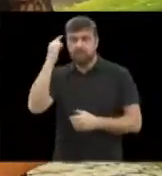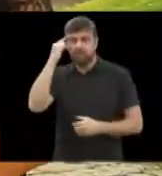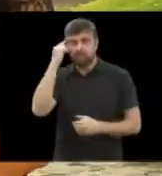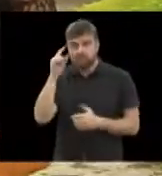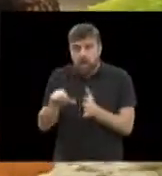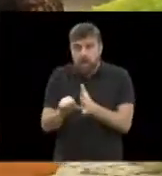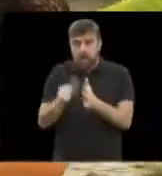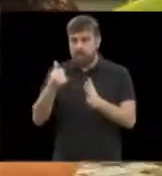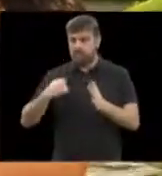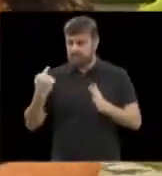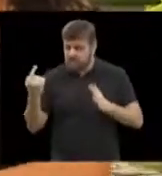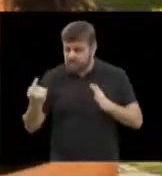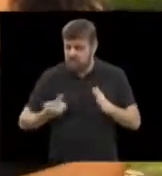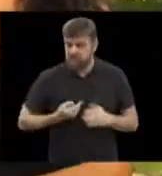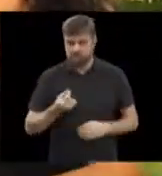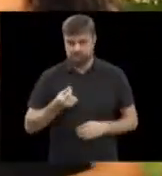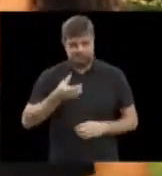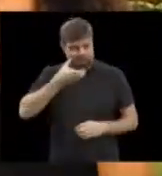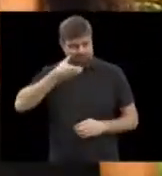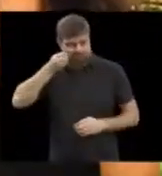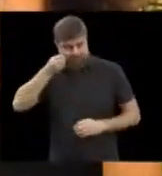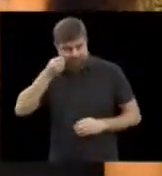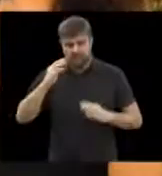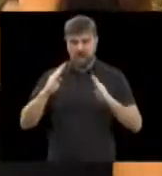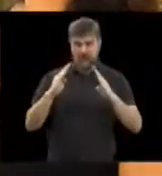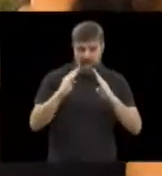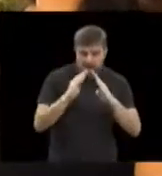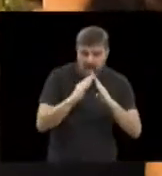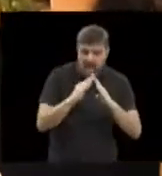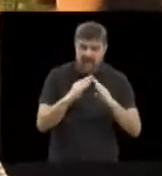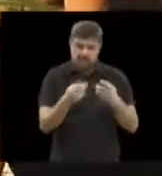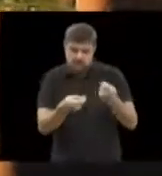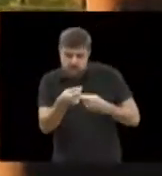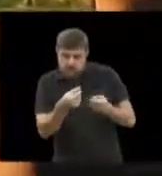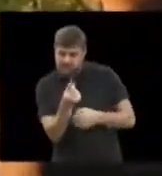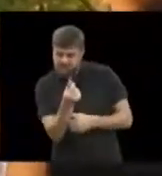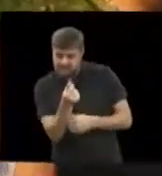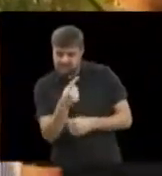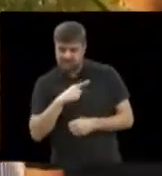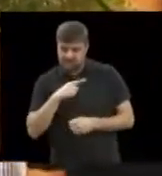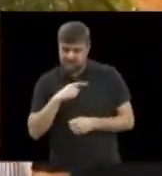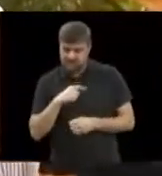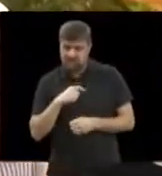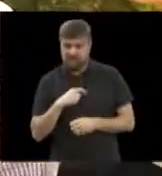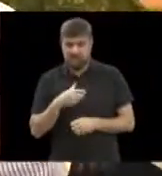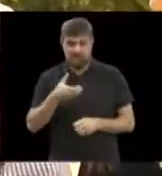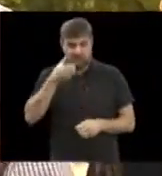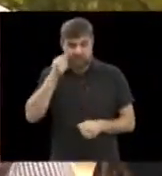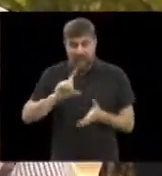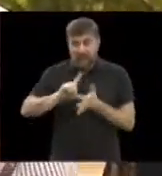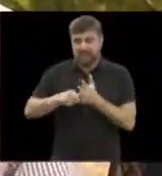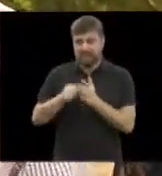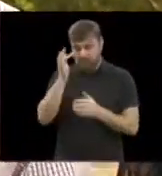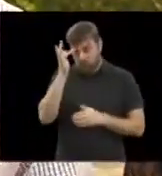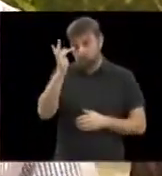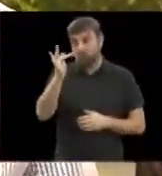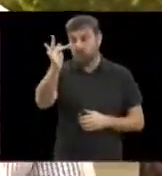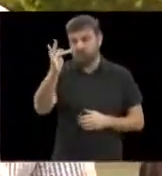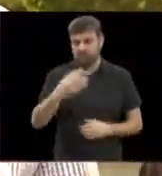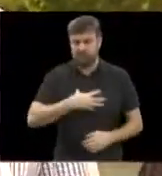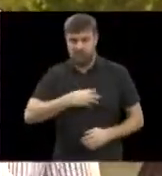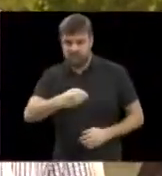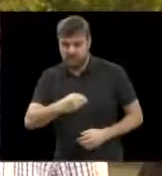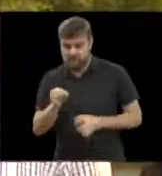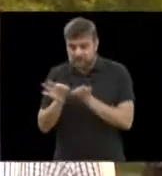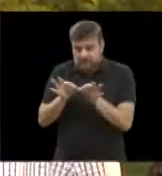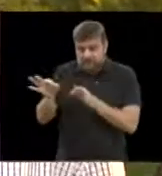estrutura um pouco mais sólida na parte financeira, ter uma casa, etc. E depois a gente teria filhos. Então a gente quis planejar